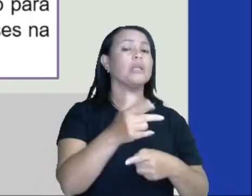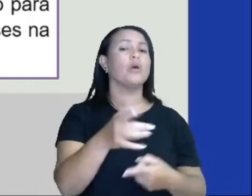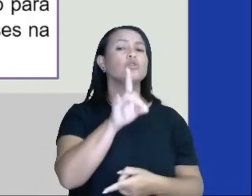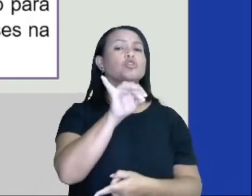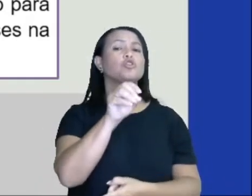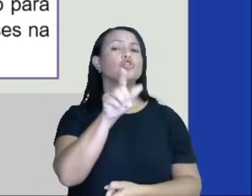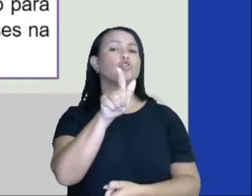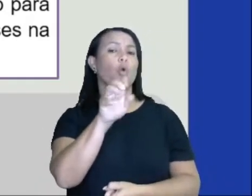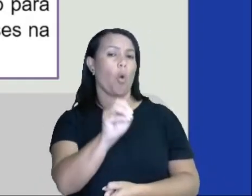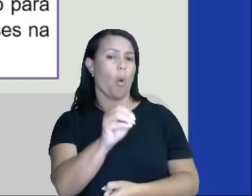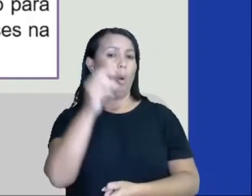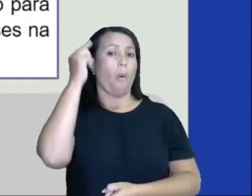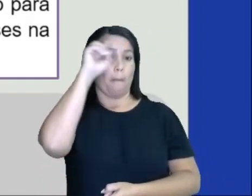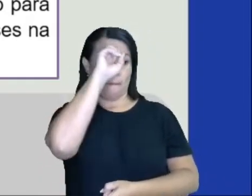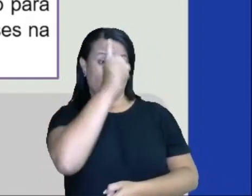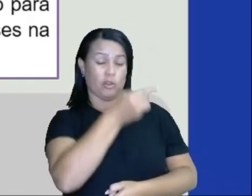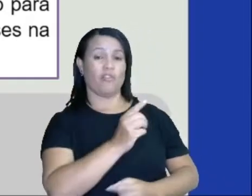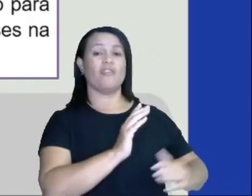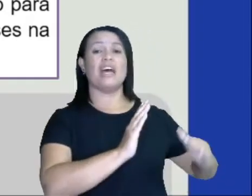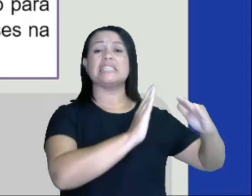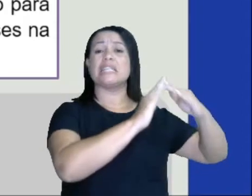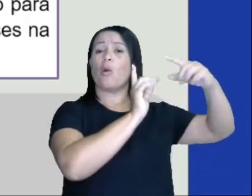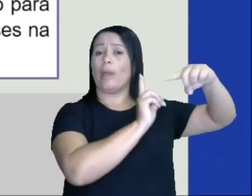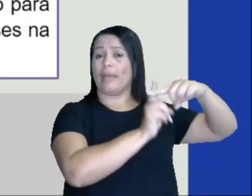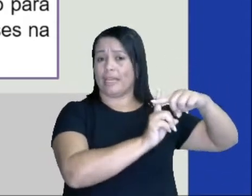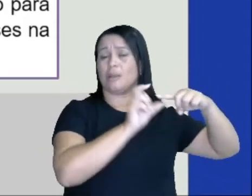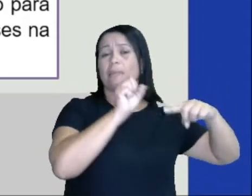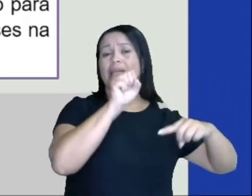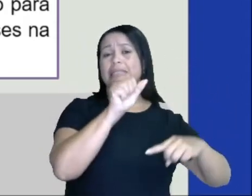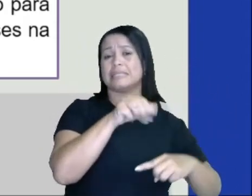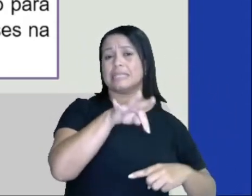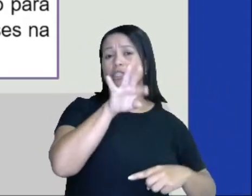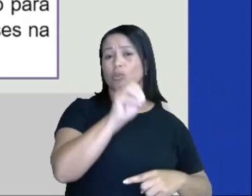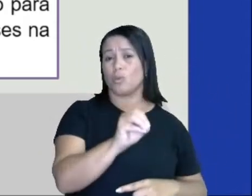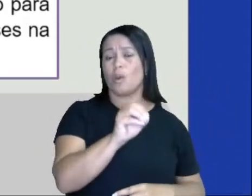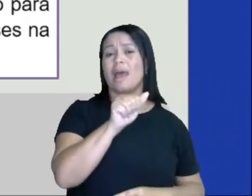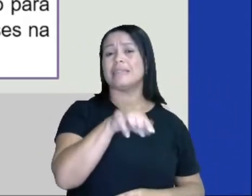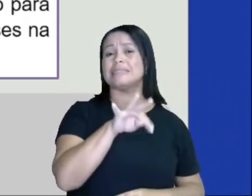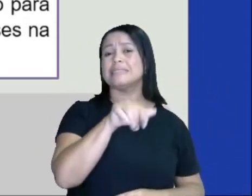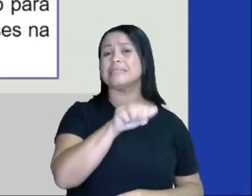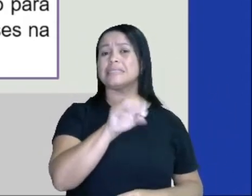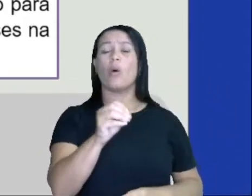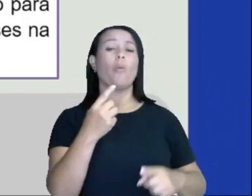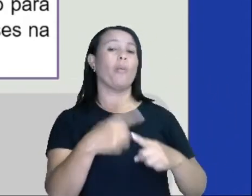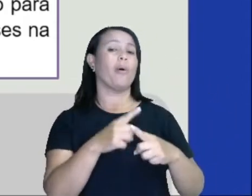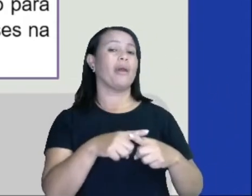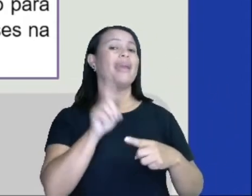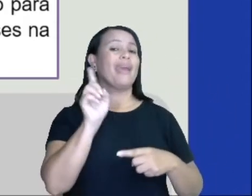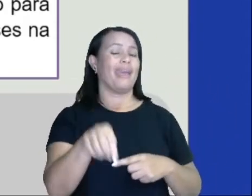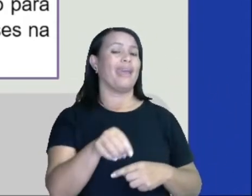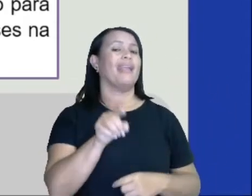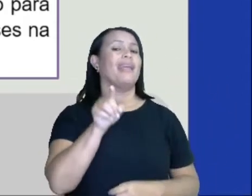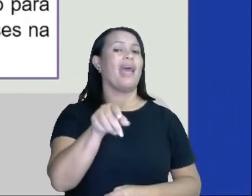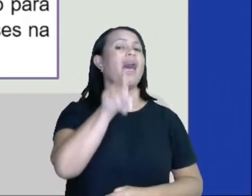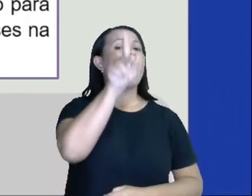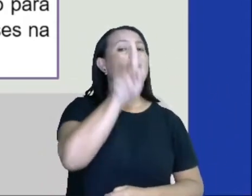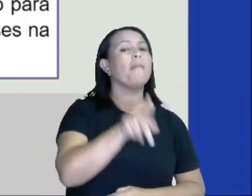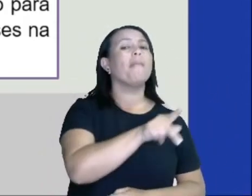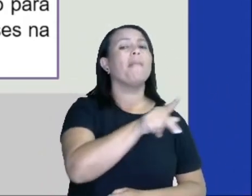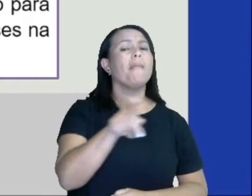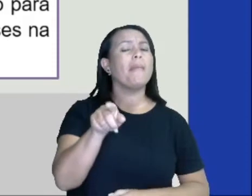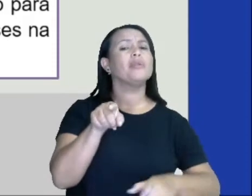mandou fazer uma capela para Santo Antão, que além de ser o padroeiro de sua terra natal, também era